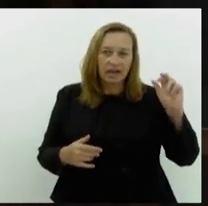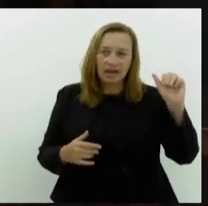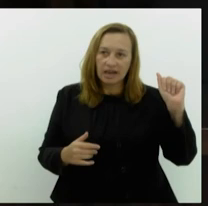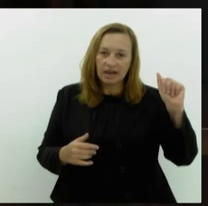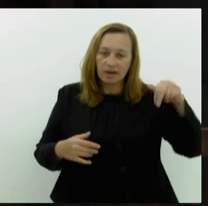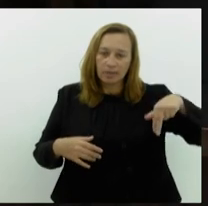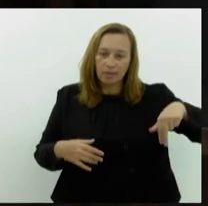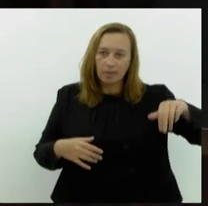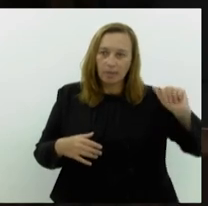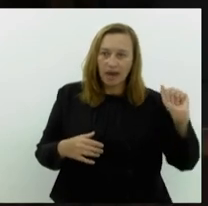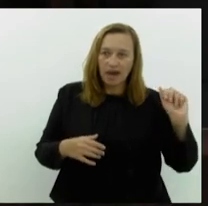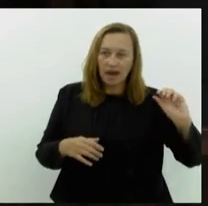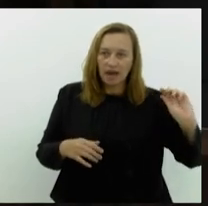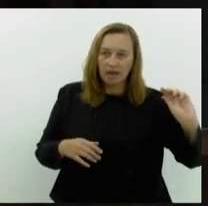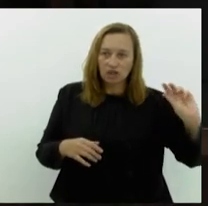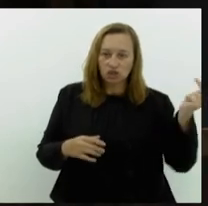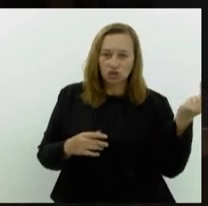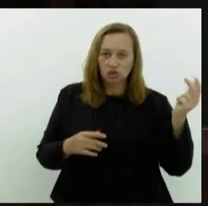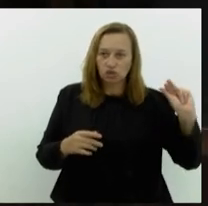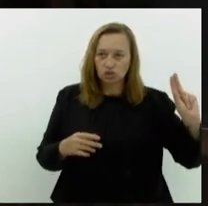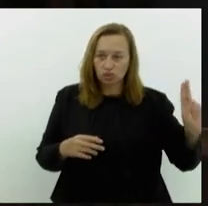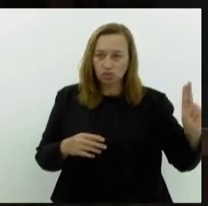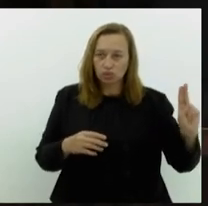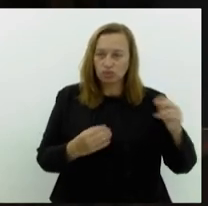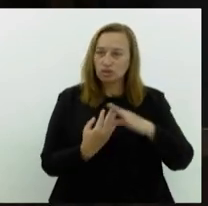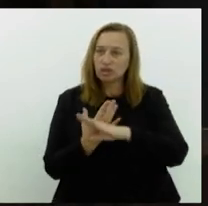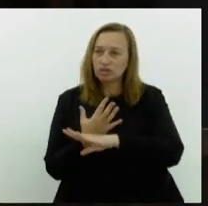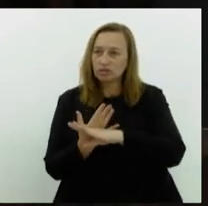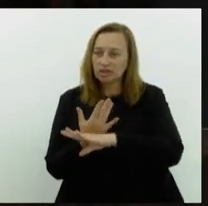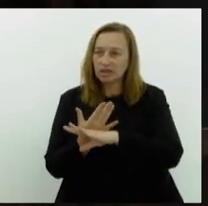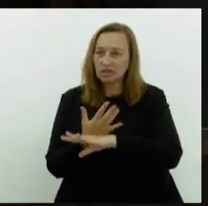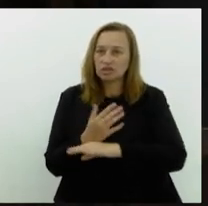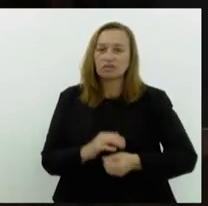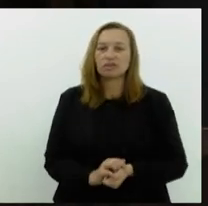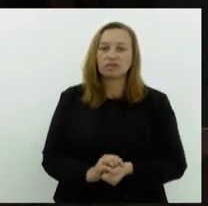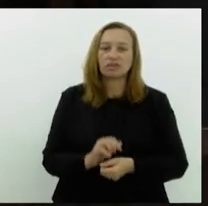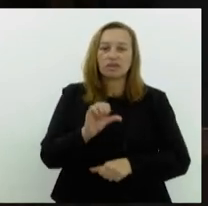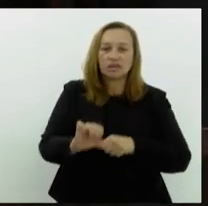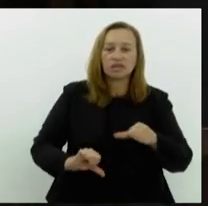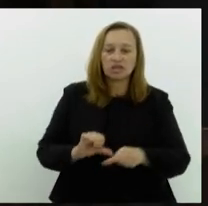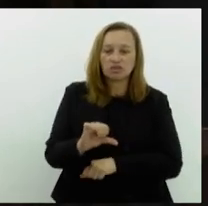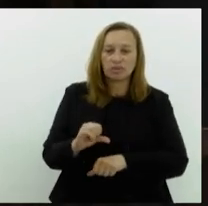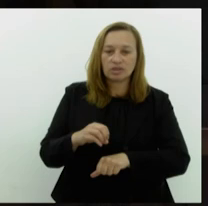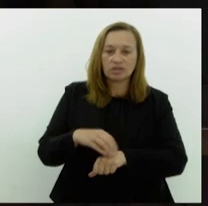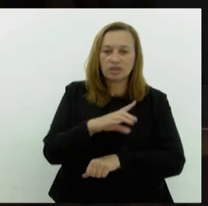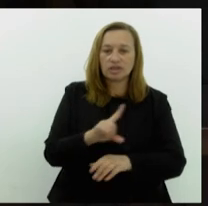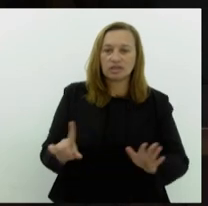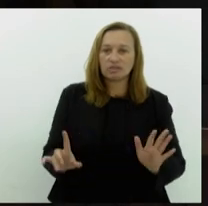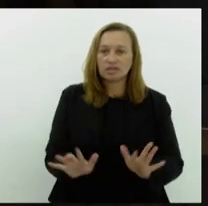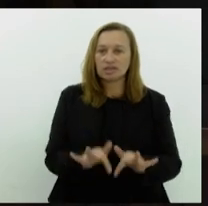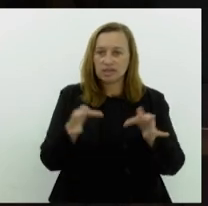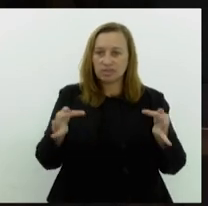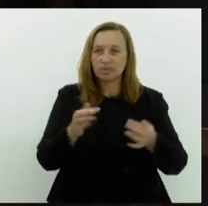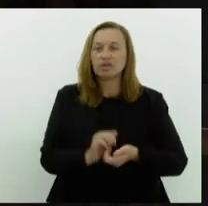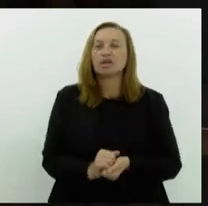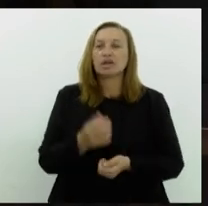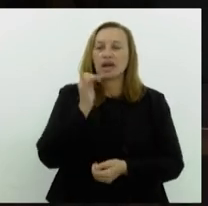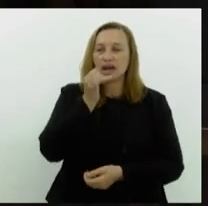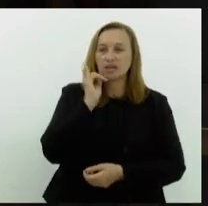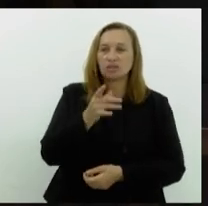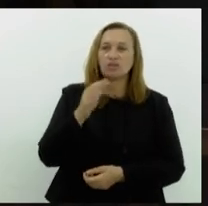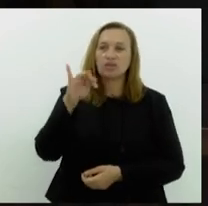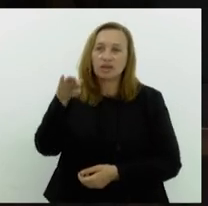a comissão de indicação legislativa, pela transformação em indicação simples, relator Felipe